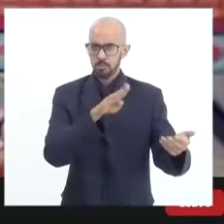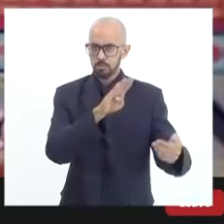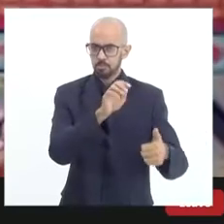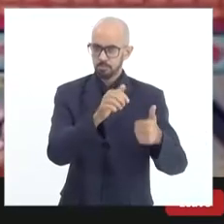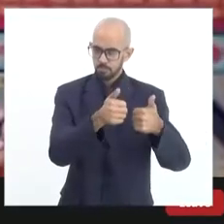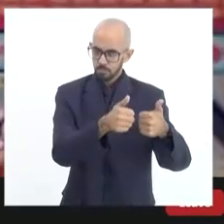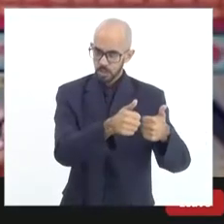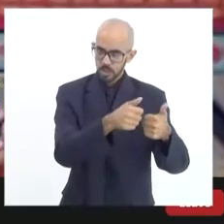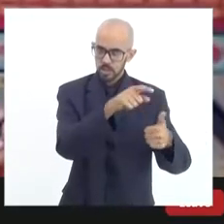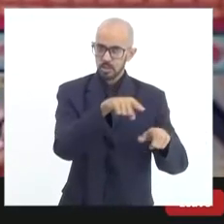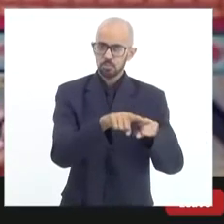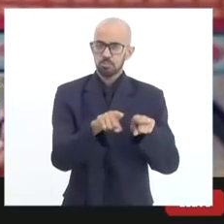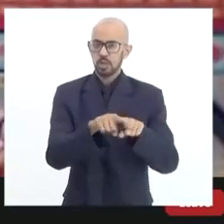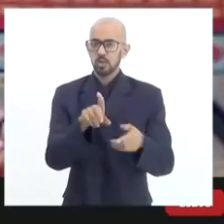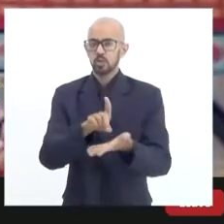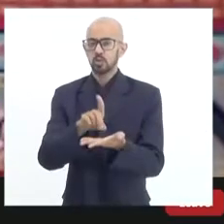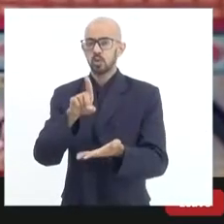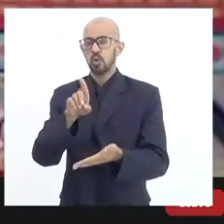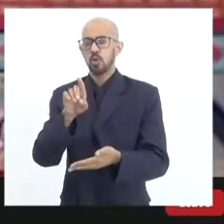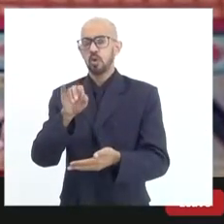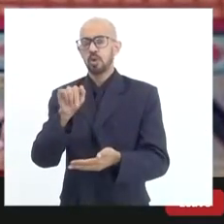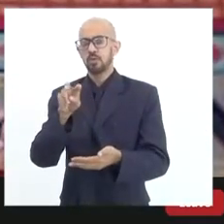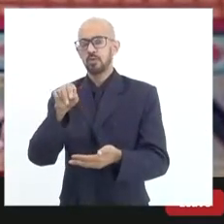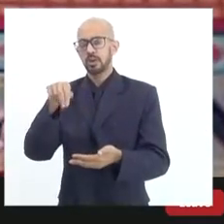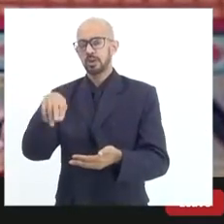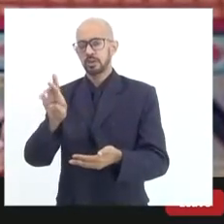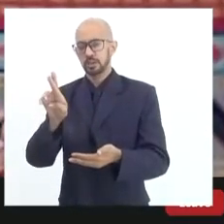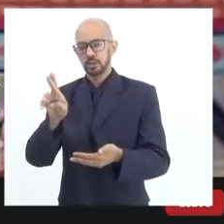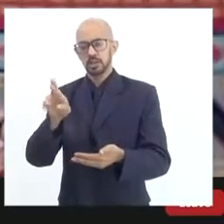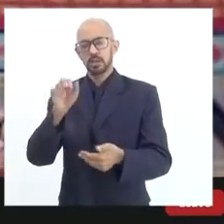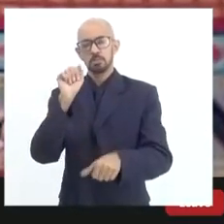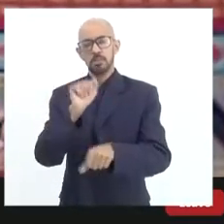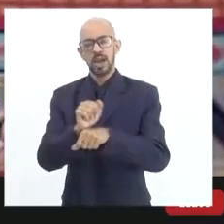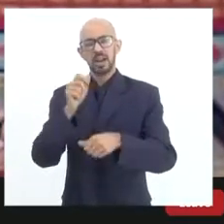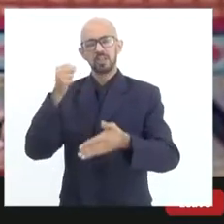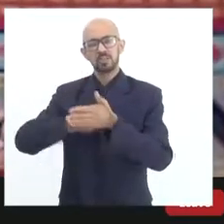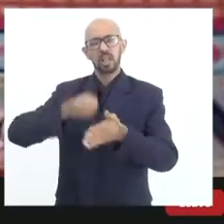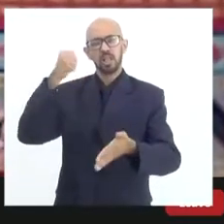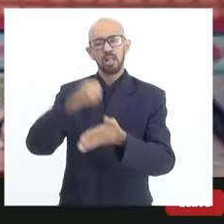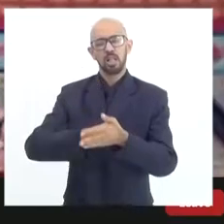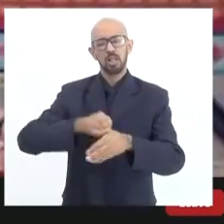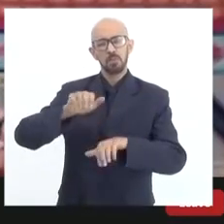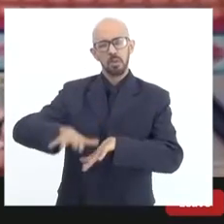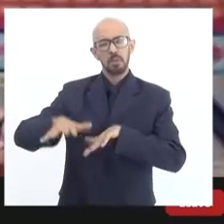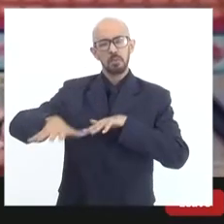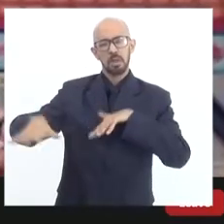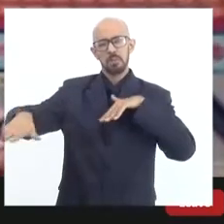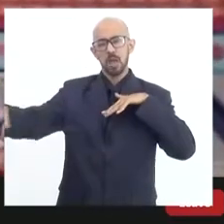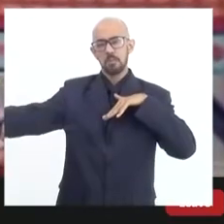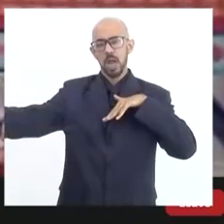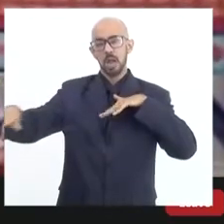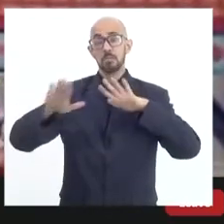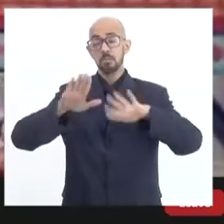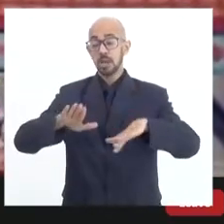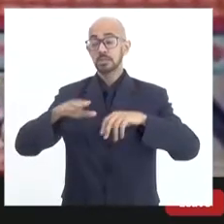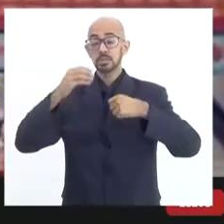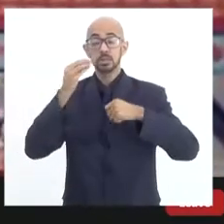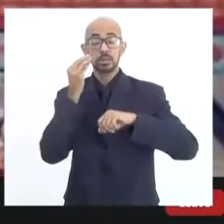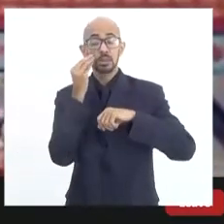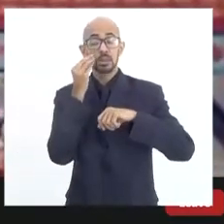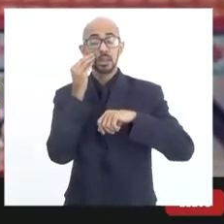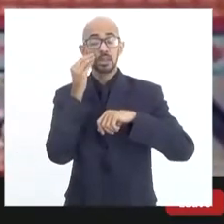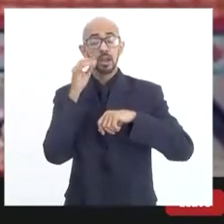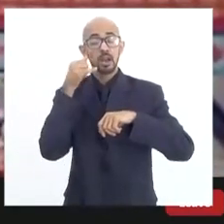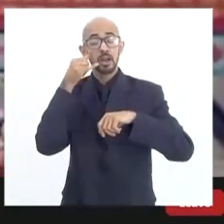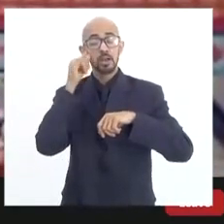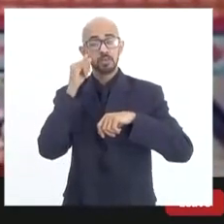Ivani, de que saia do terreno da militância, do ativismo, que tenta minimizar o